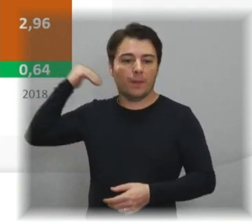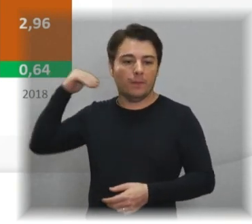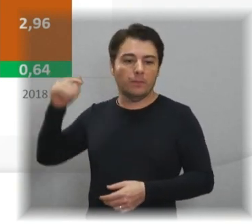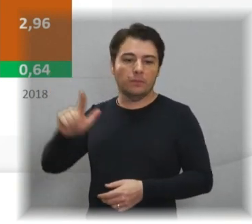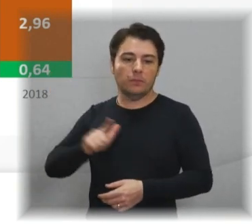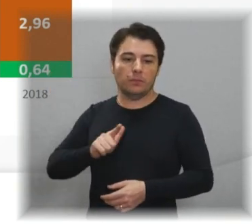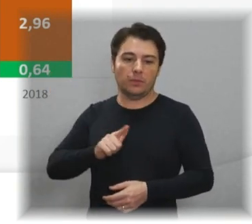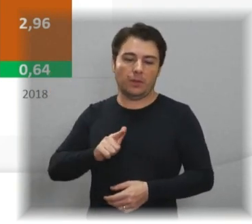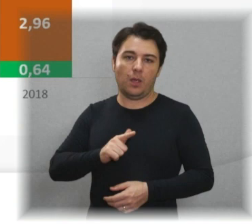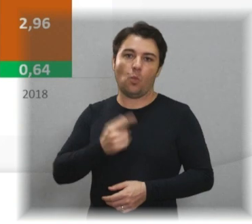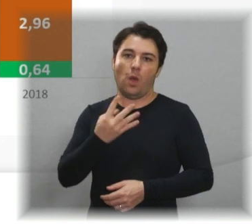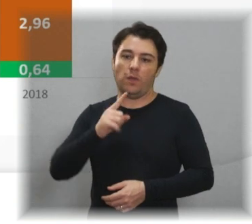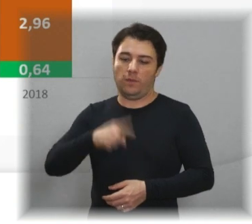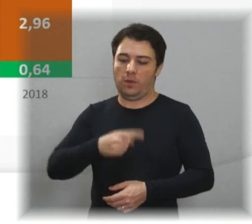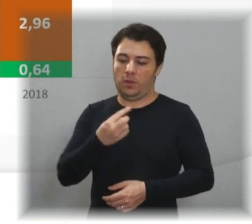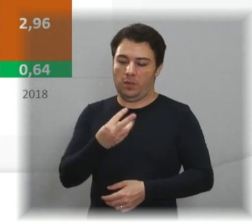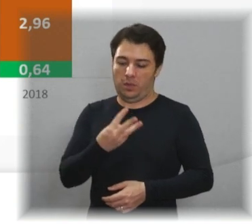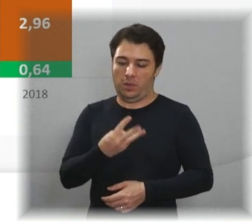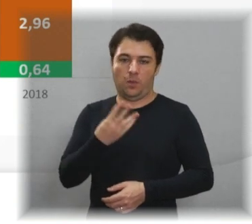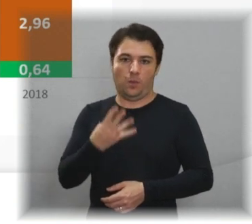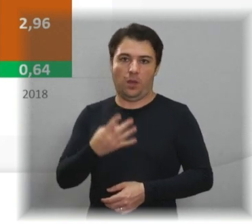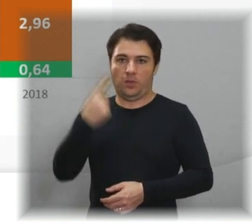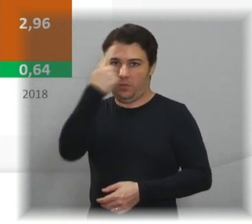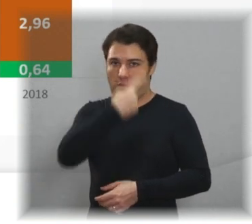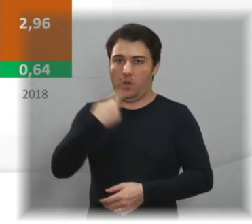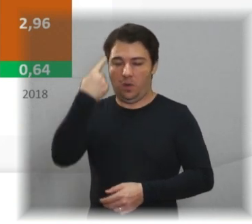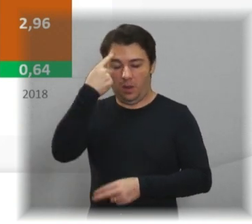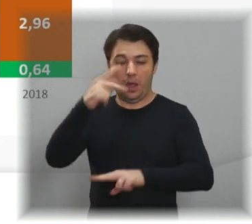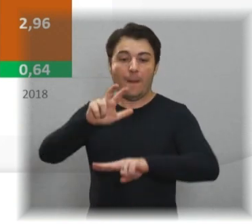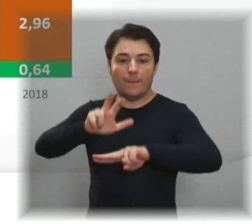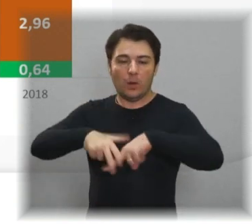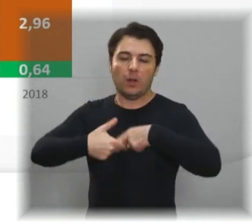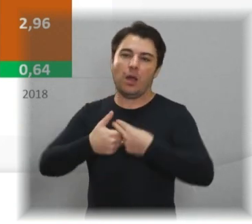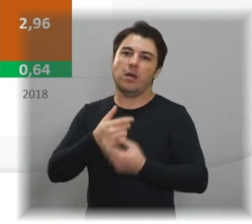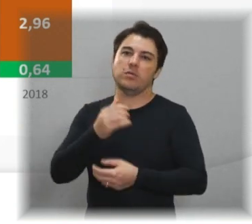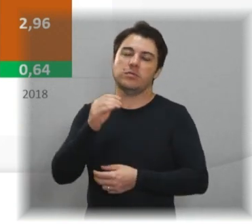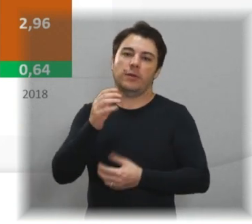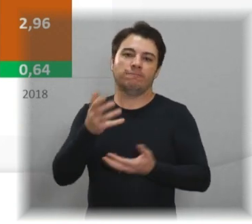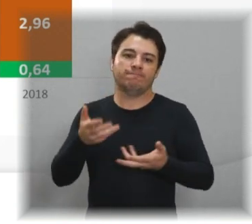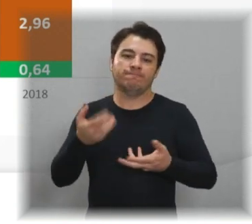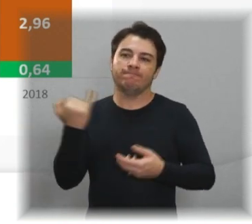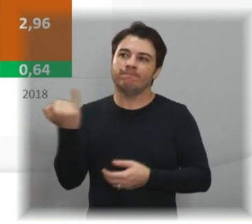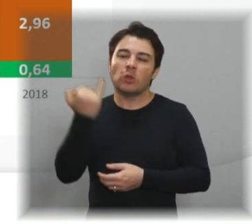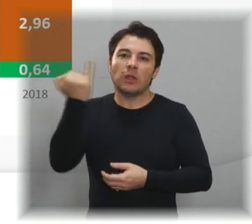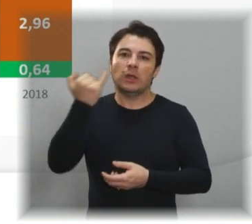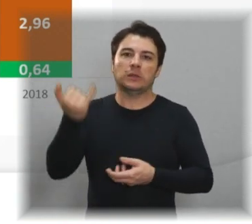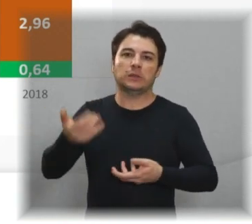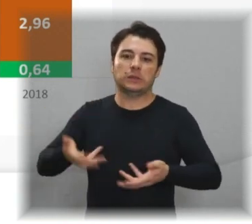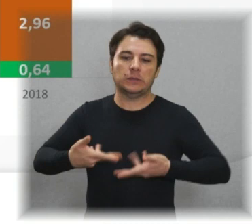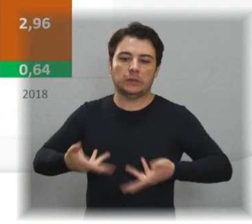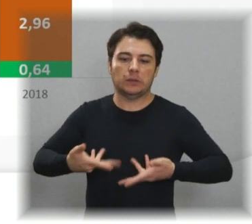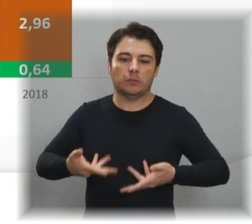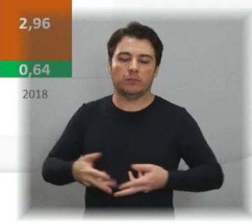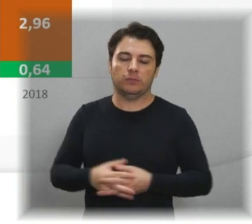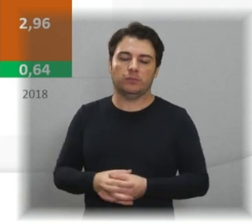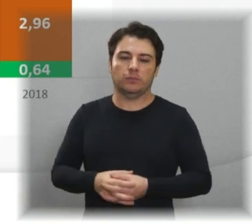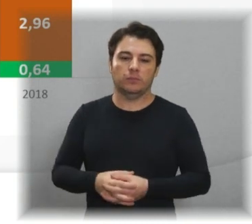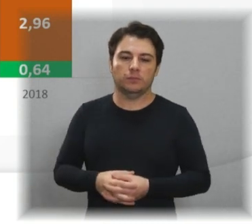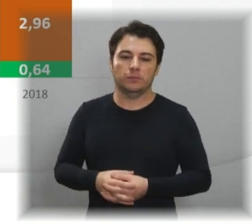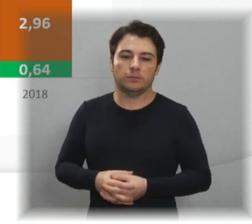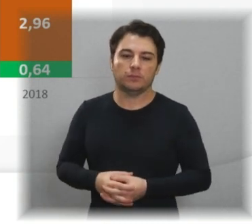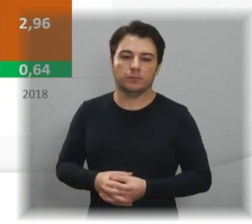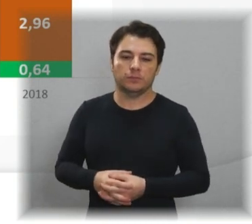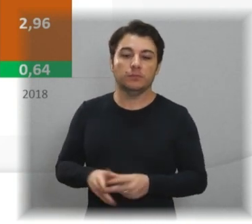34 horas por conta de emergência em 2018 3.37 horas por conta da emergência